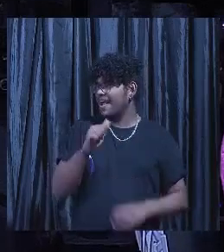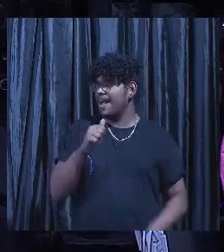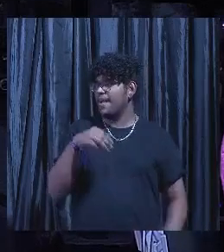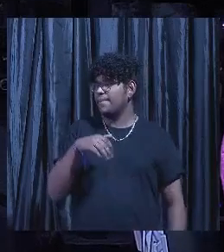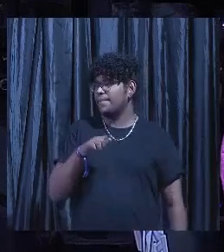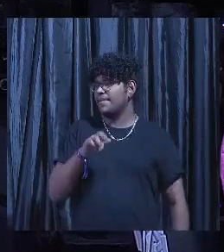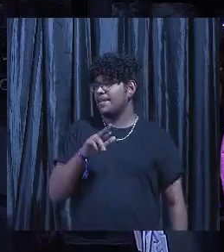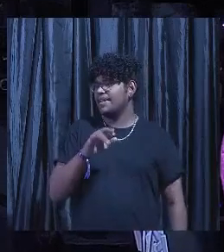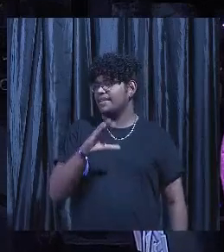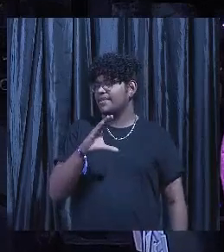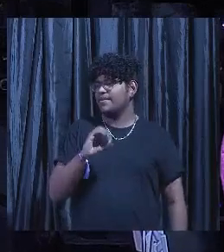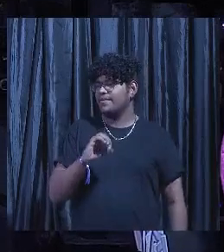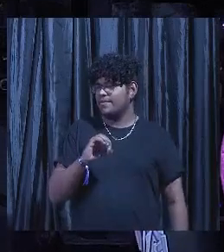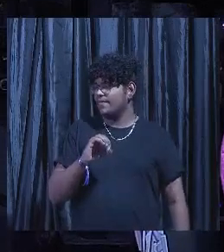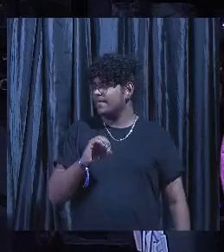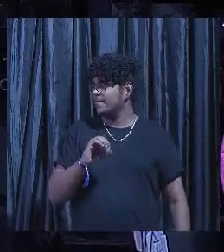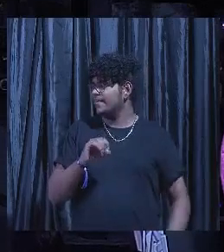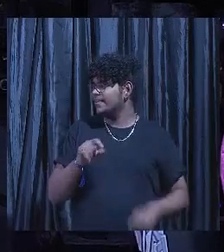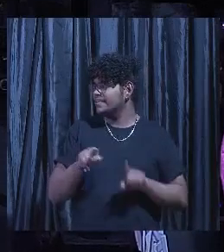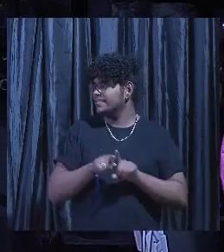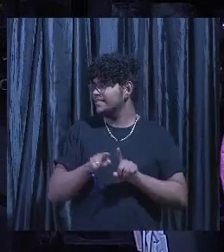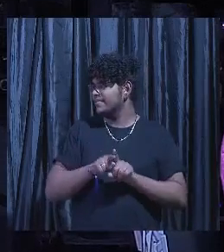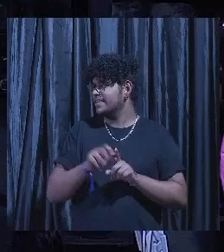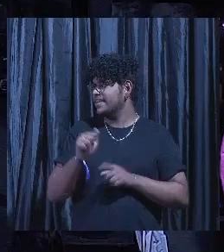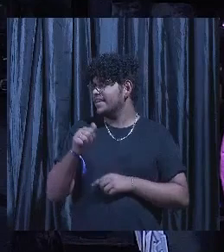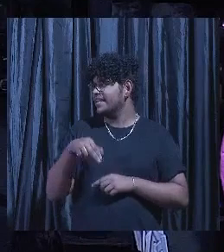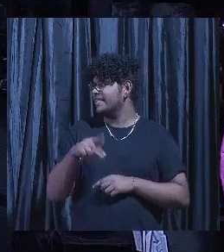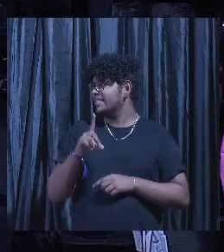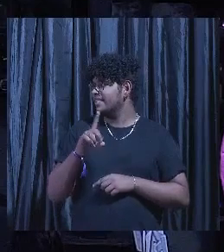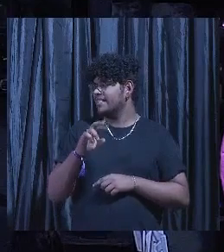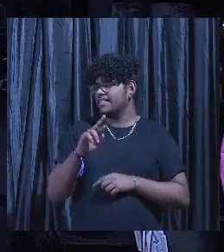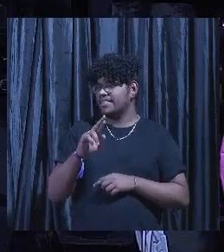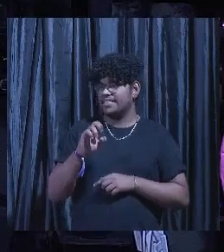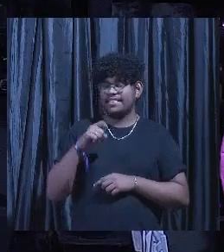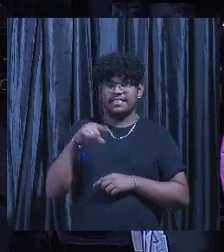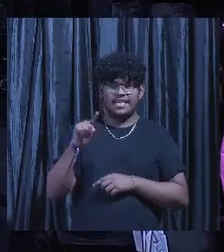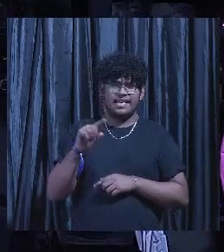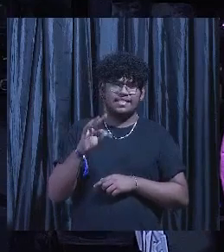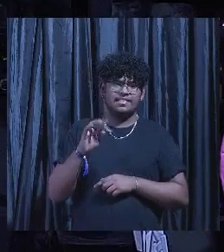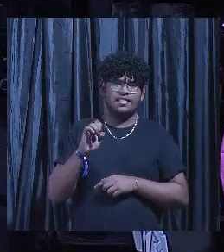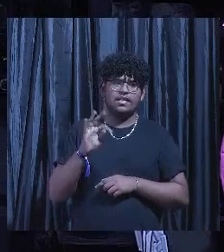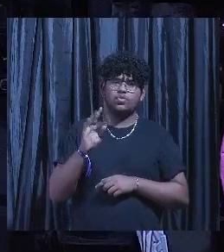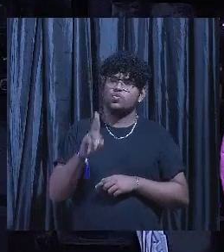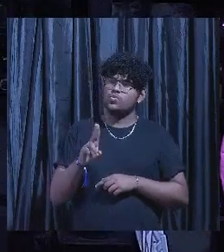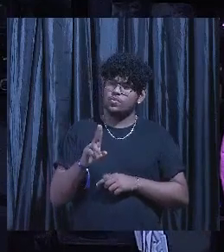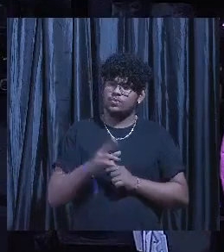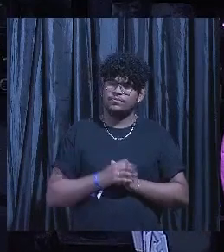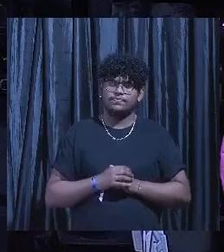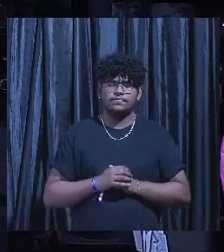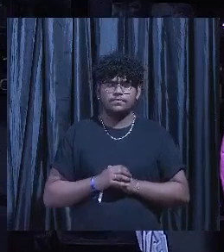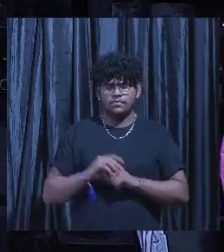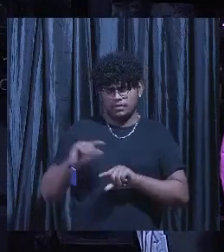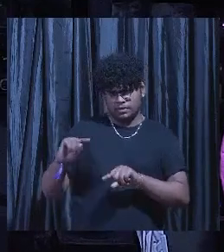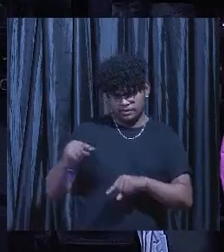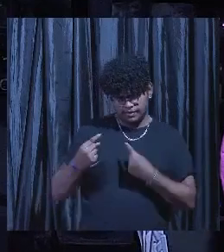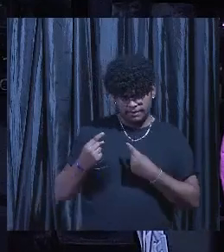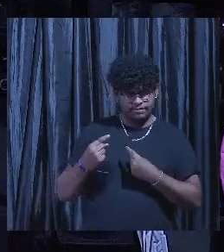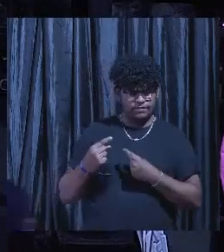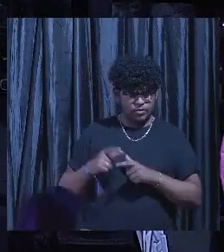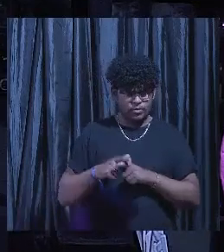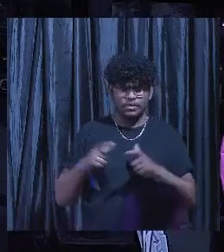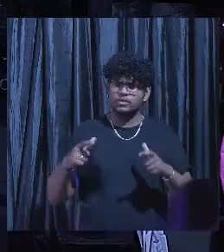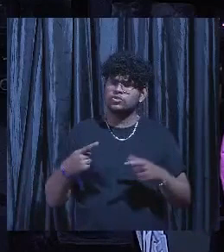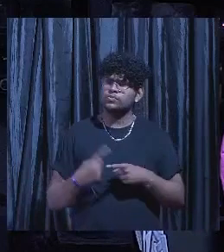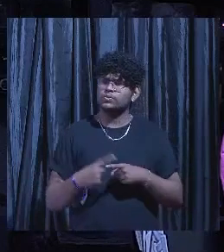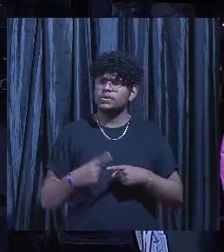fez essa conexão, e o André Tatu, meu escudeiro. Foi um desafio grande, porque eu sempre vou palestrar por